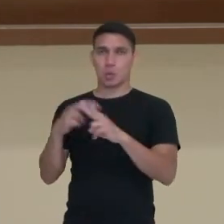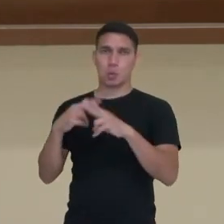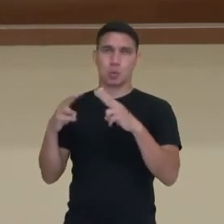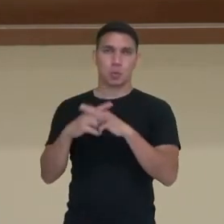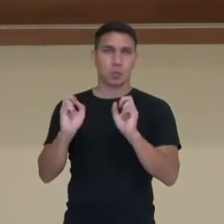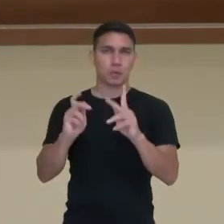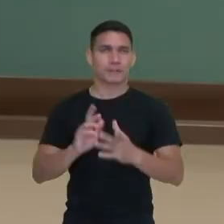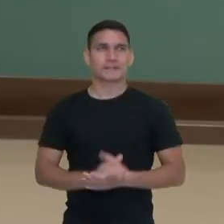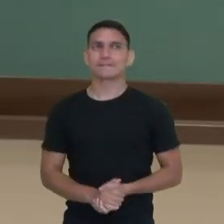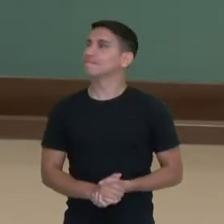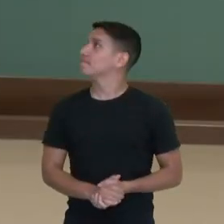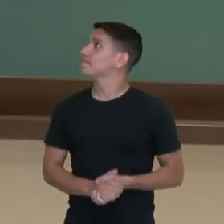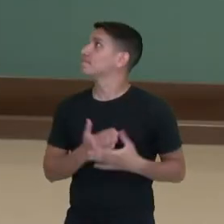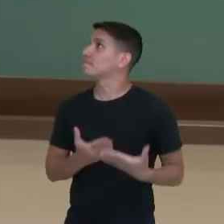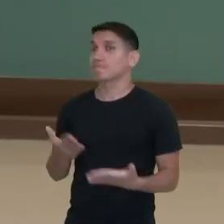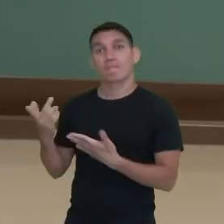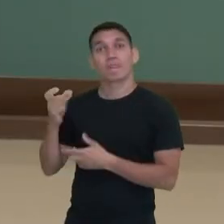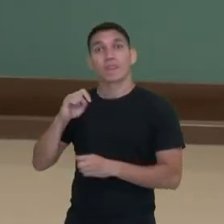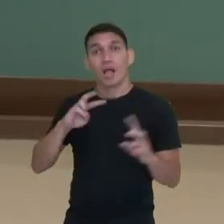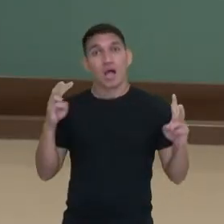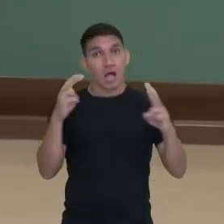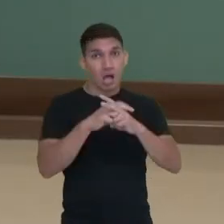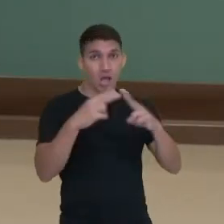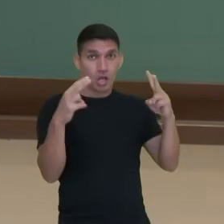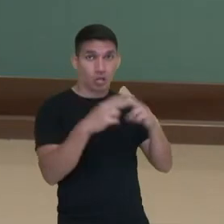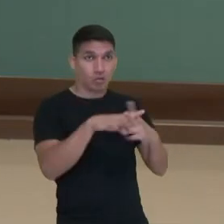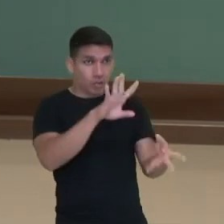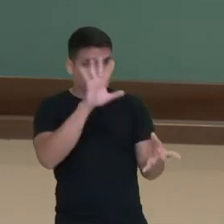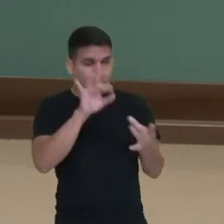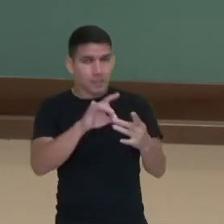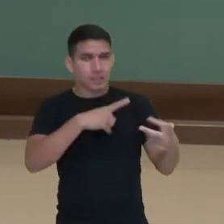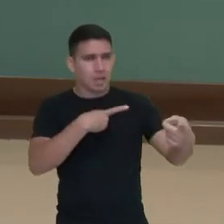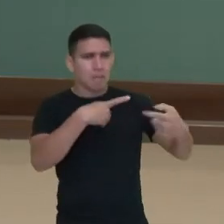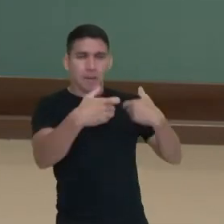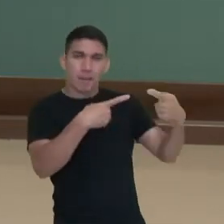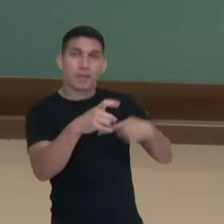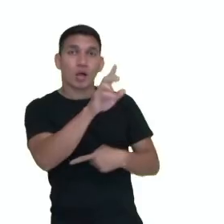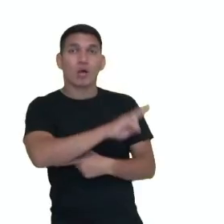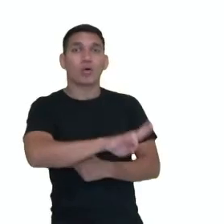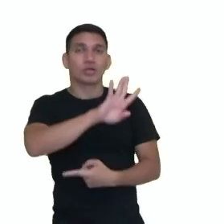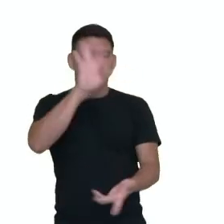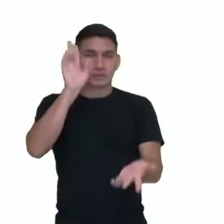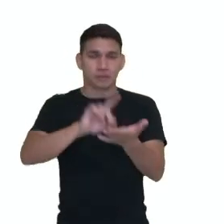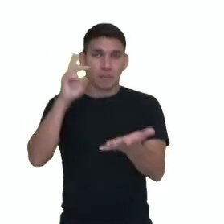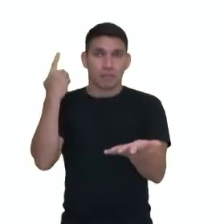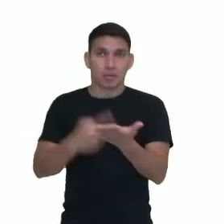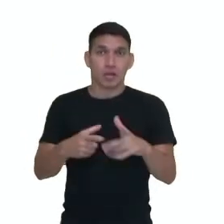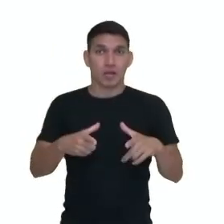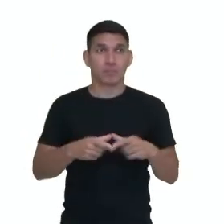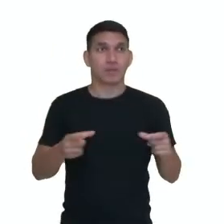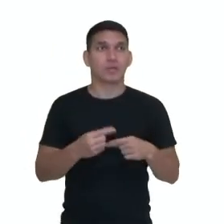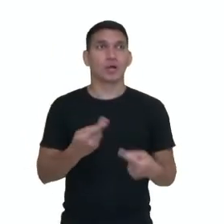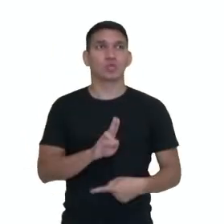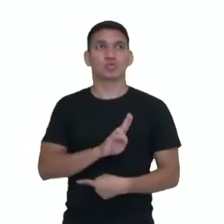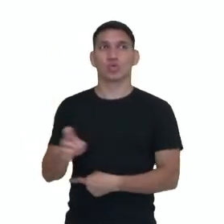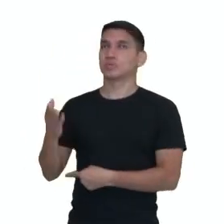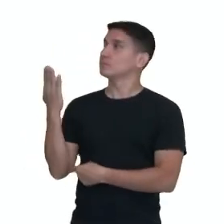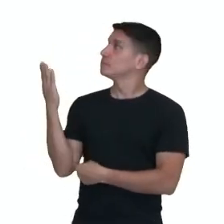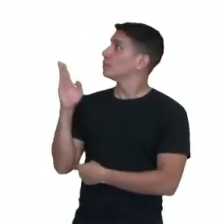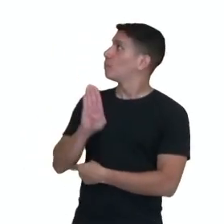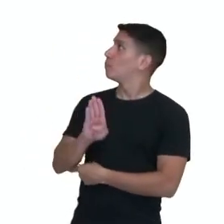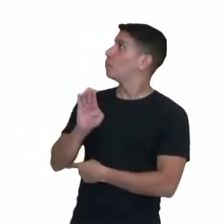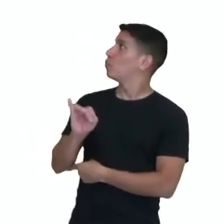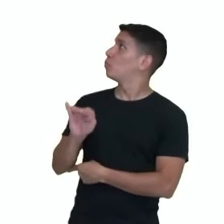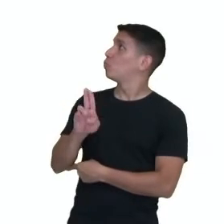bom? As lutas exclusivas para as guerras eram denominadas pelos japoneses de Bujutsu.